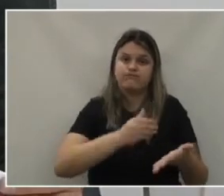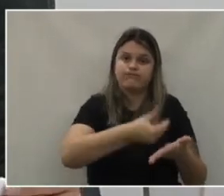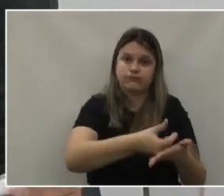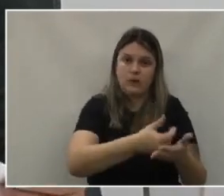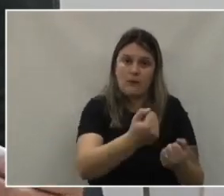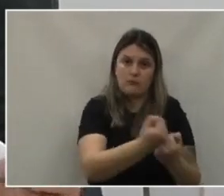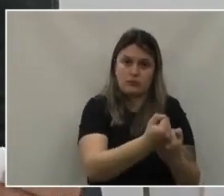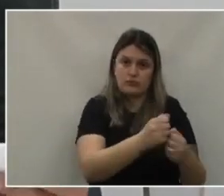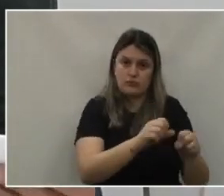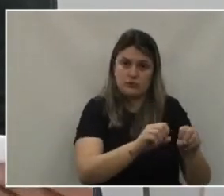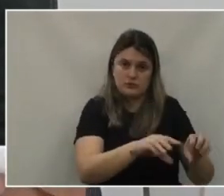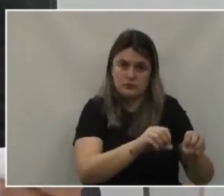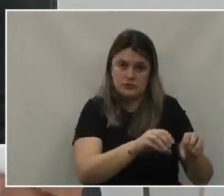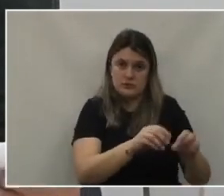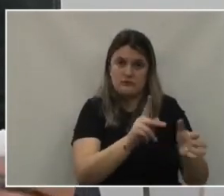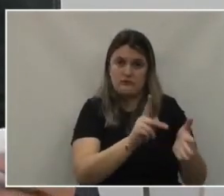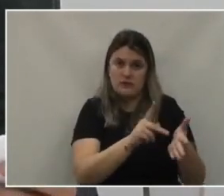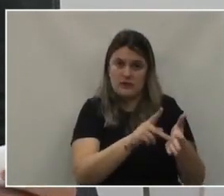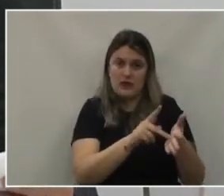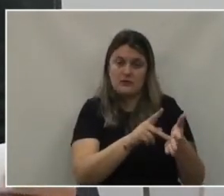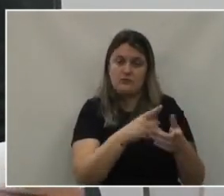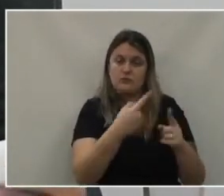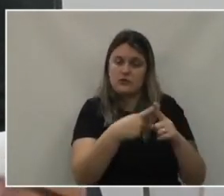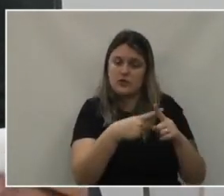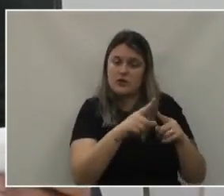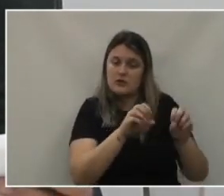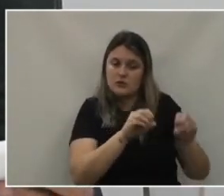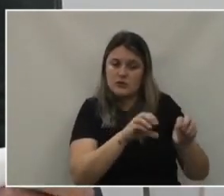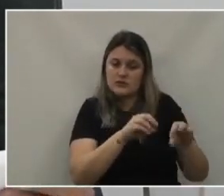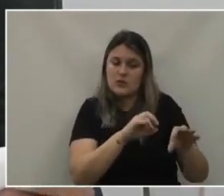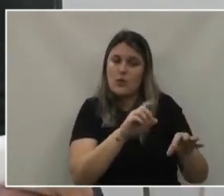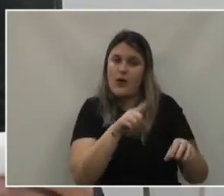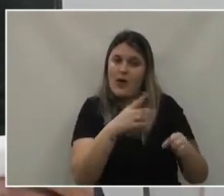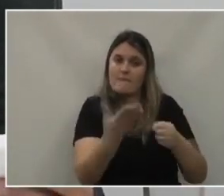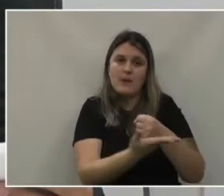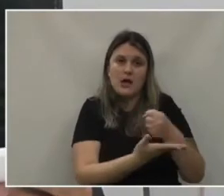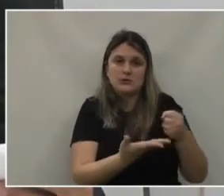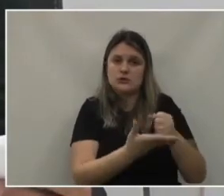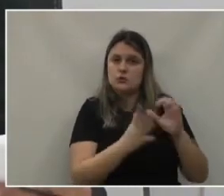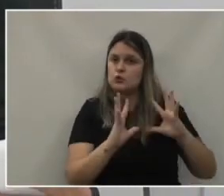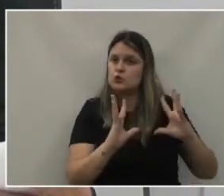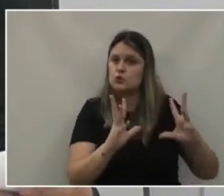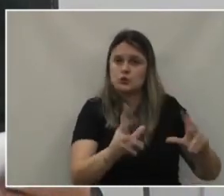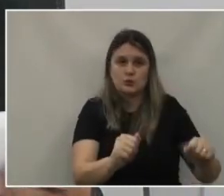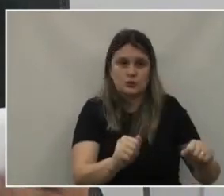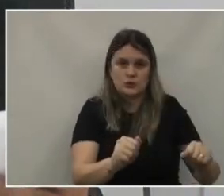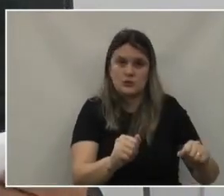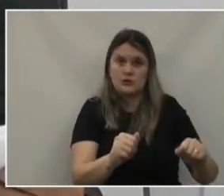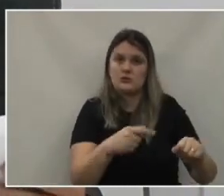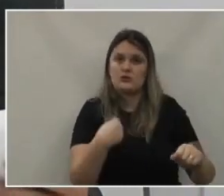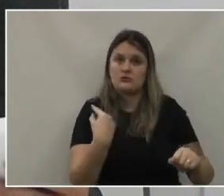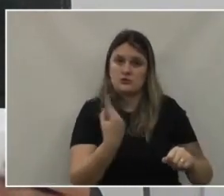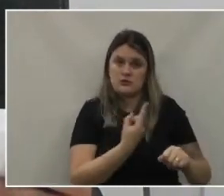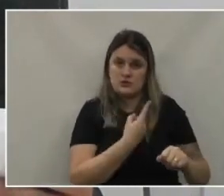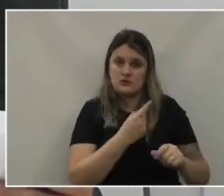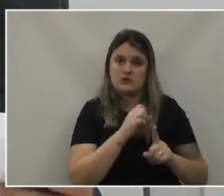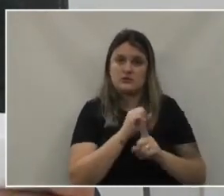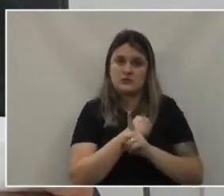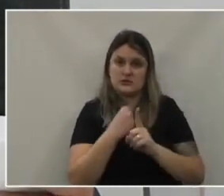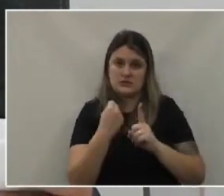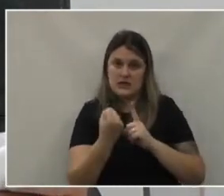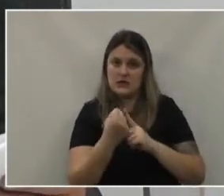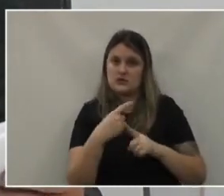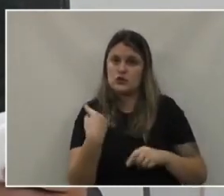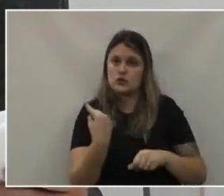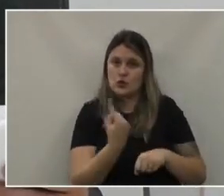para atender realmente um setor que é a base para tudo no nosso